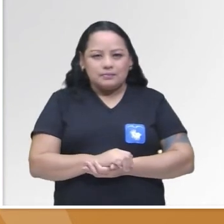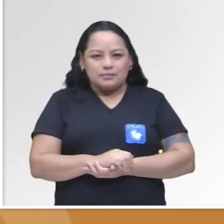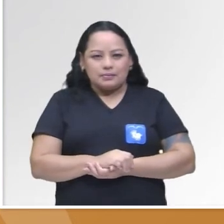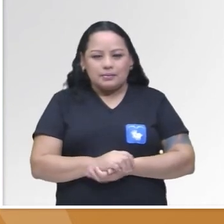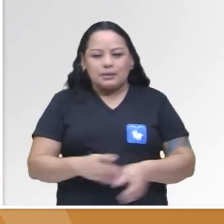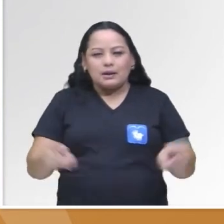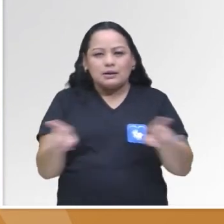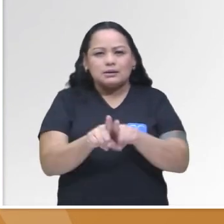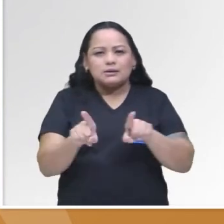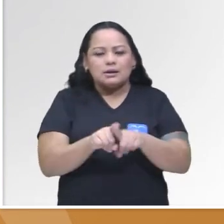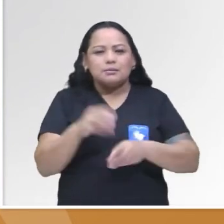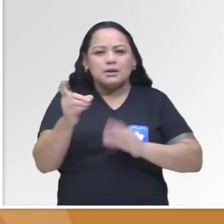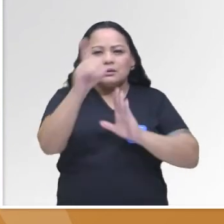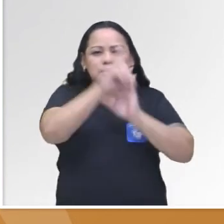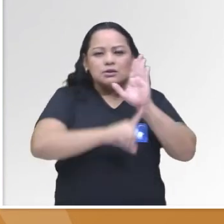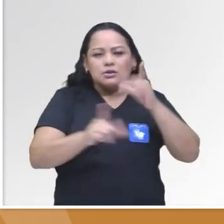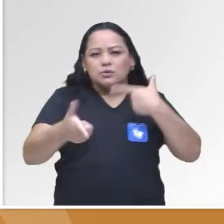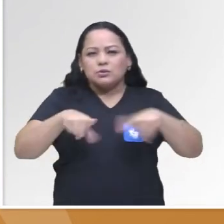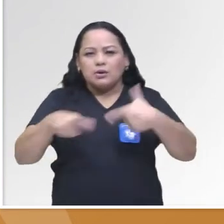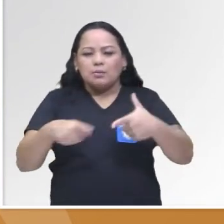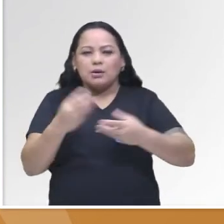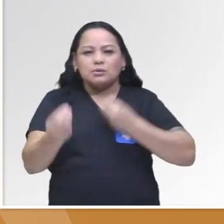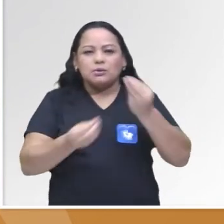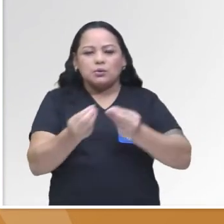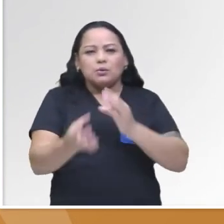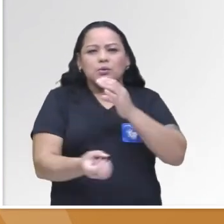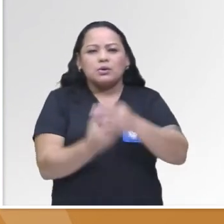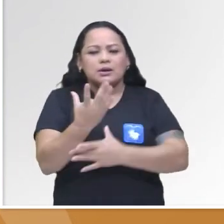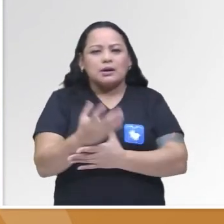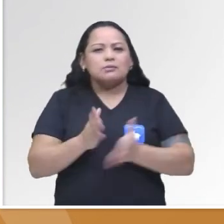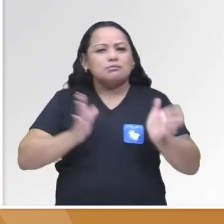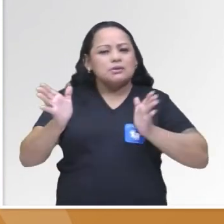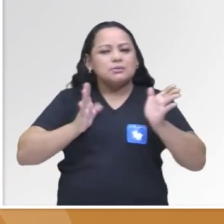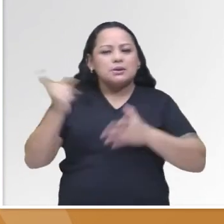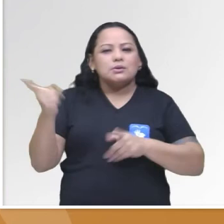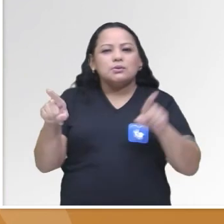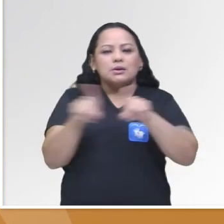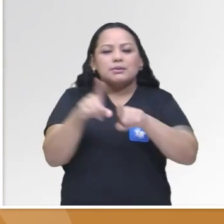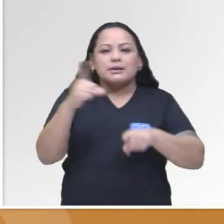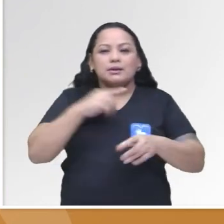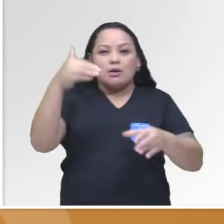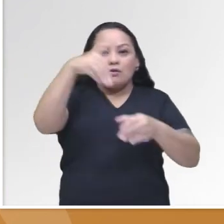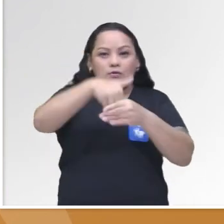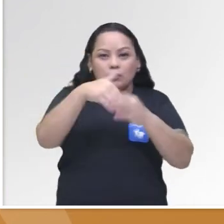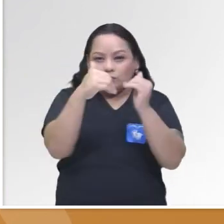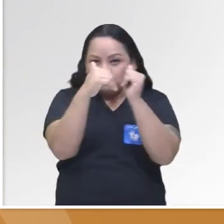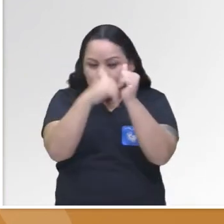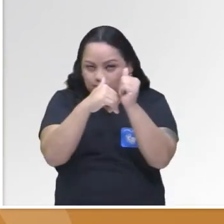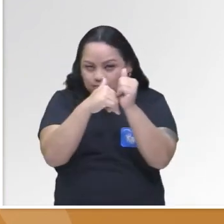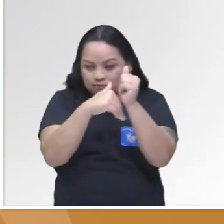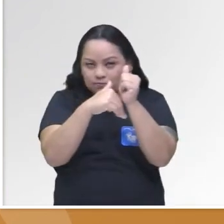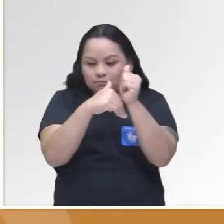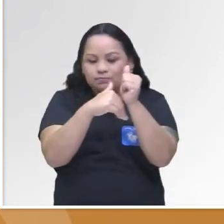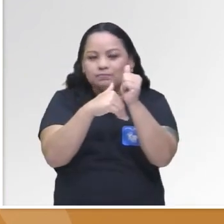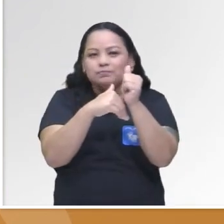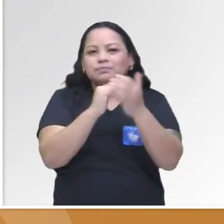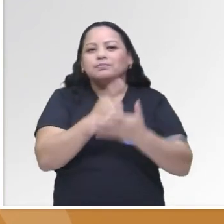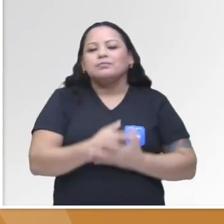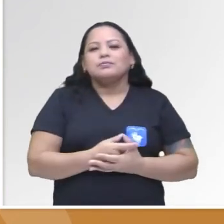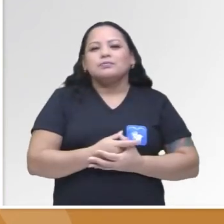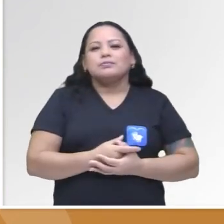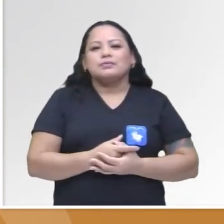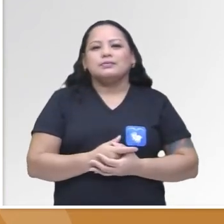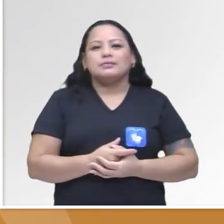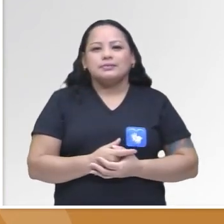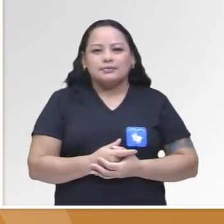Além dessa questão dos direitos trabalhistas que serão ampliados nesse momento, vamos ter ainda a questão do voto secreto, Pode passar, por